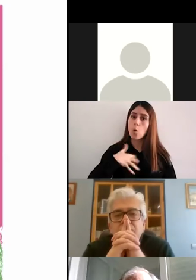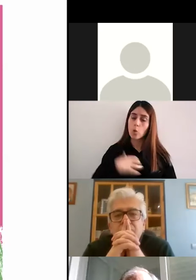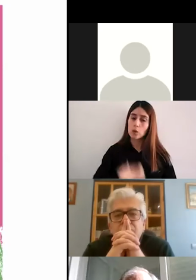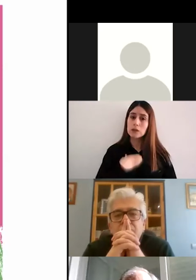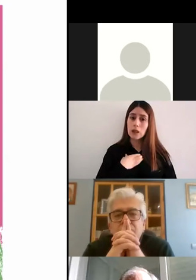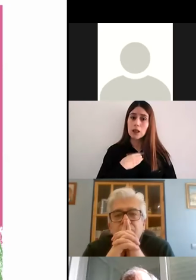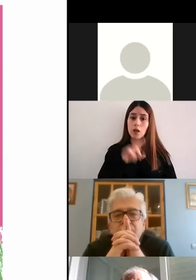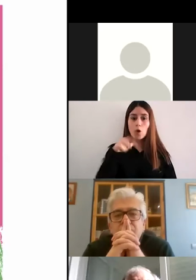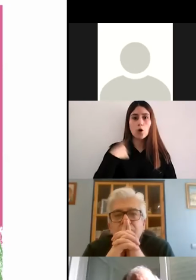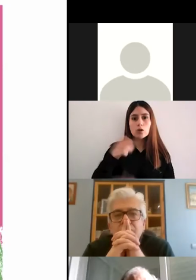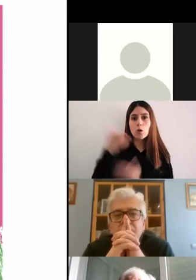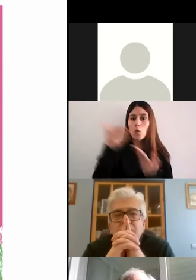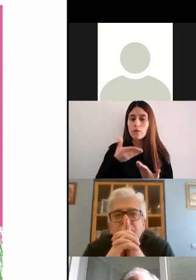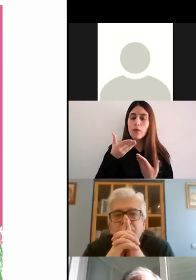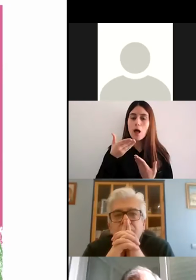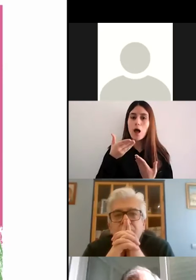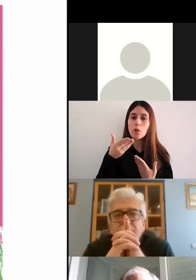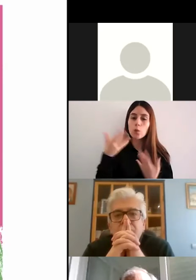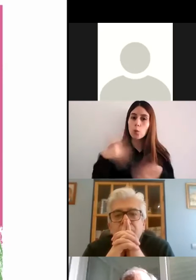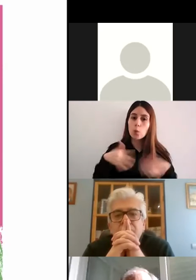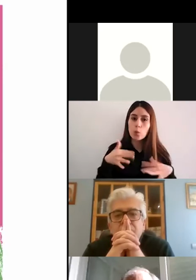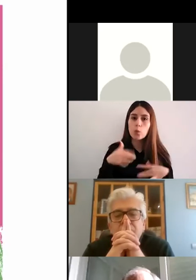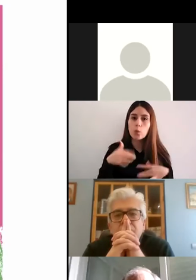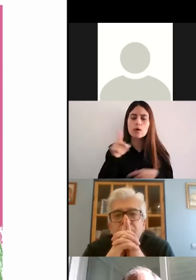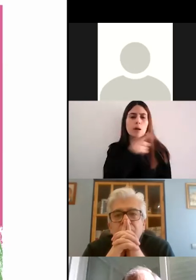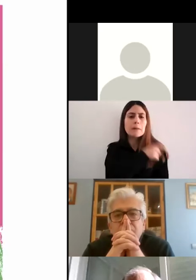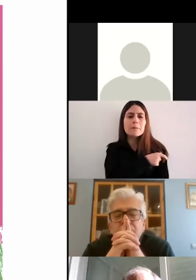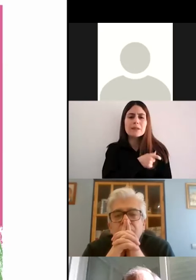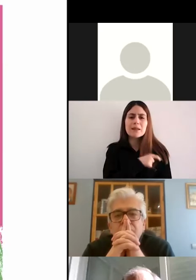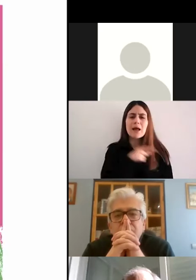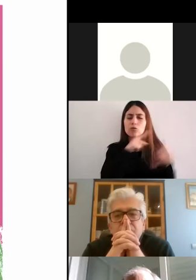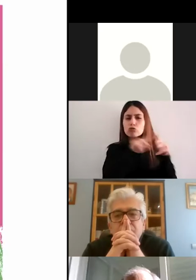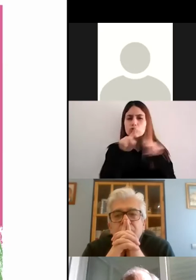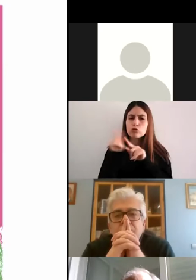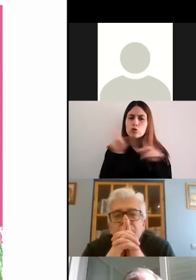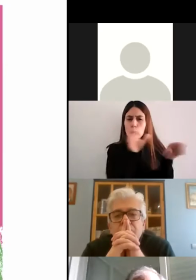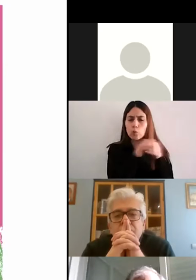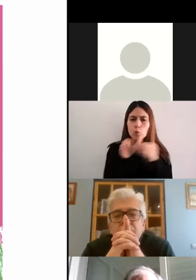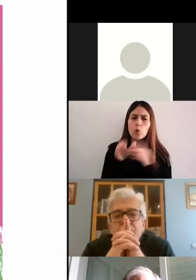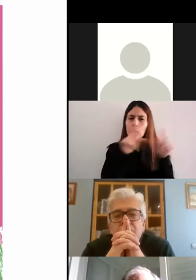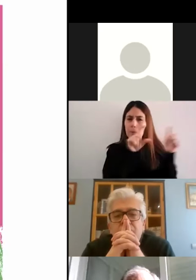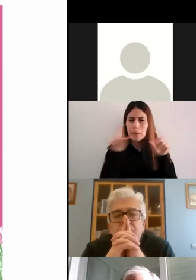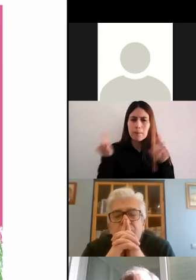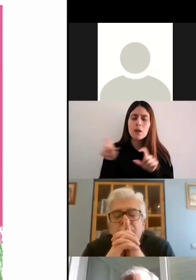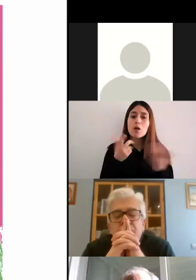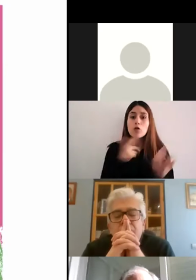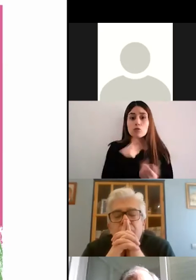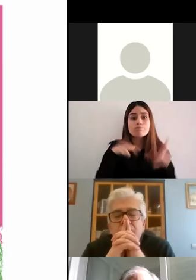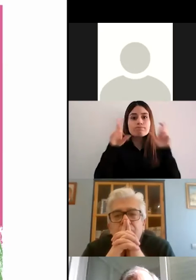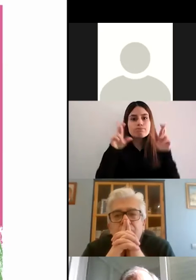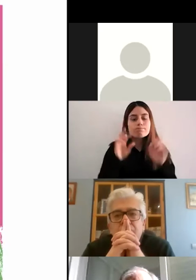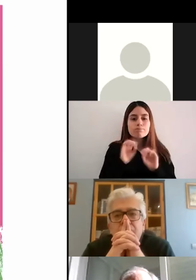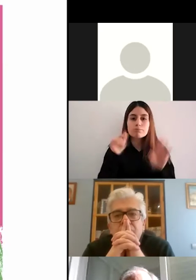ilustres convidados que representam vários ministérios e várias entidades, e esperamos sinceramente que este